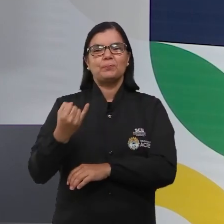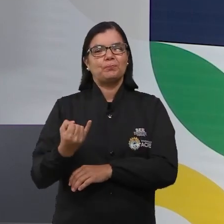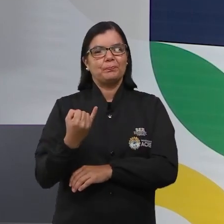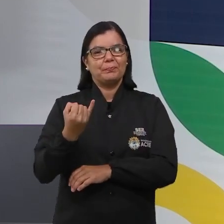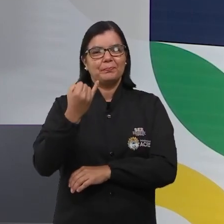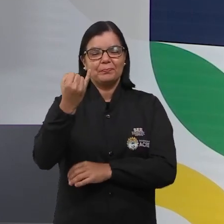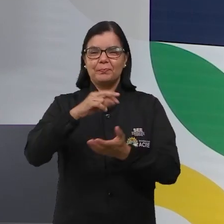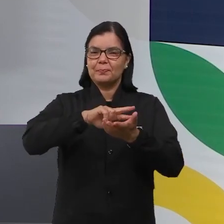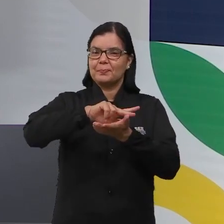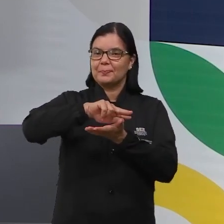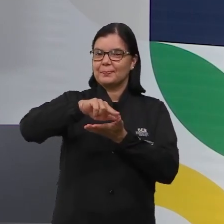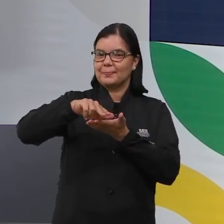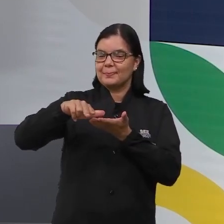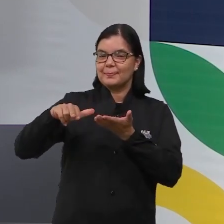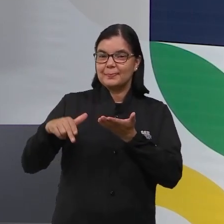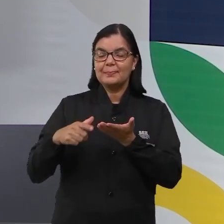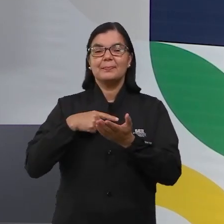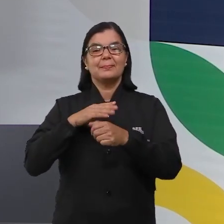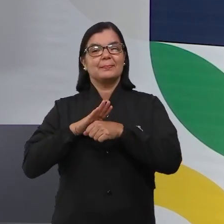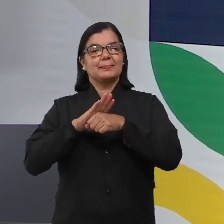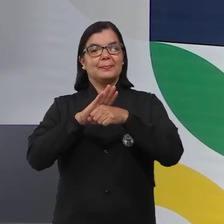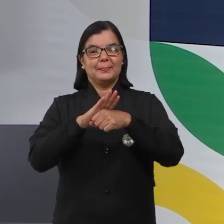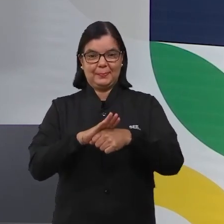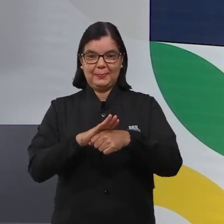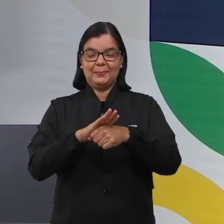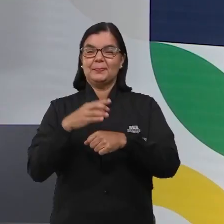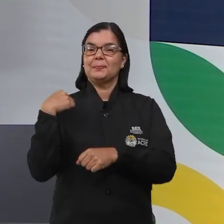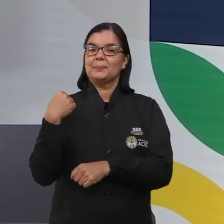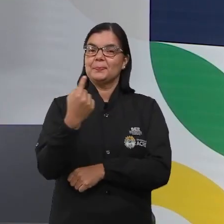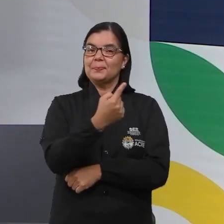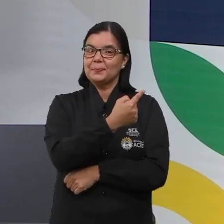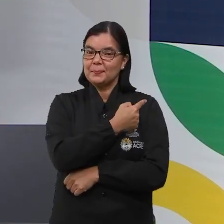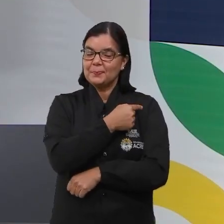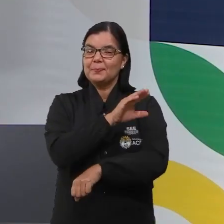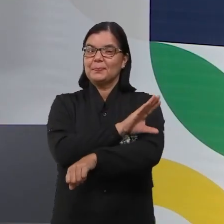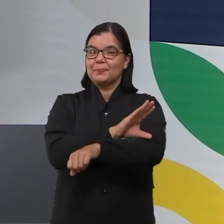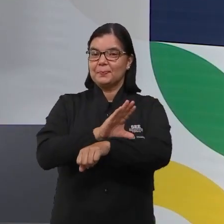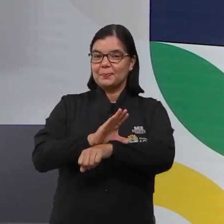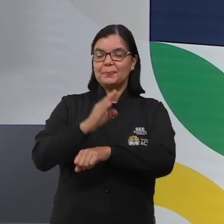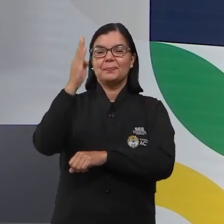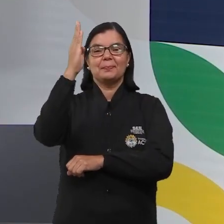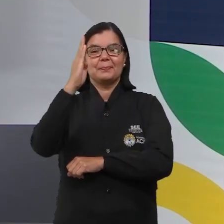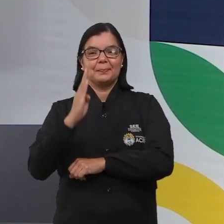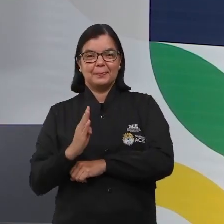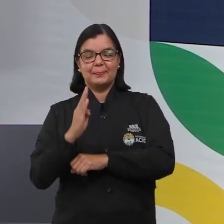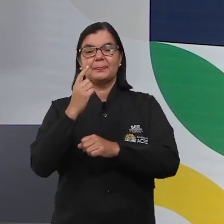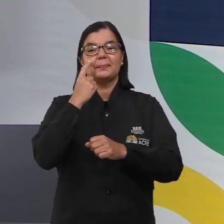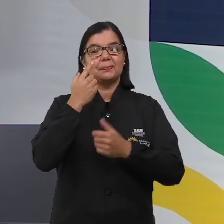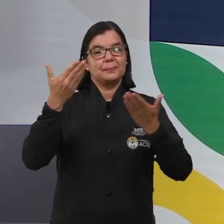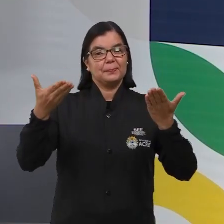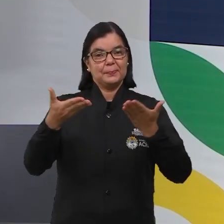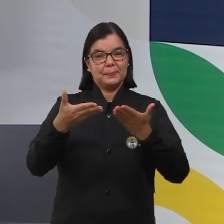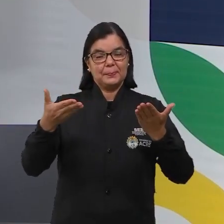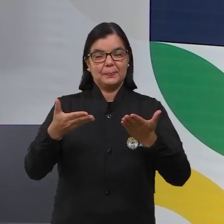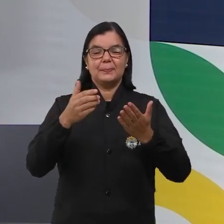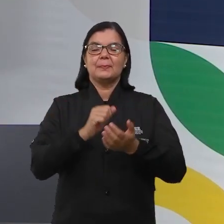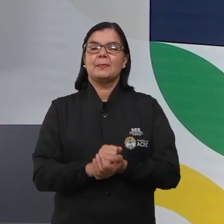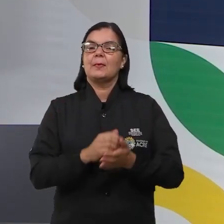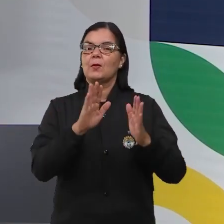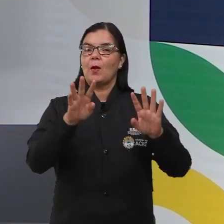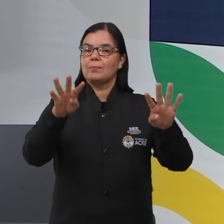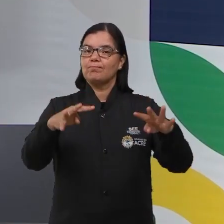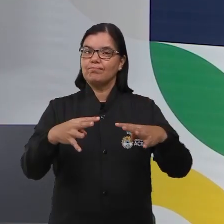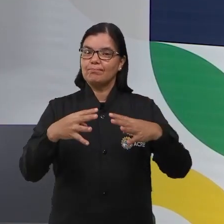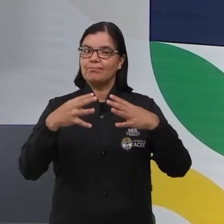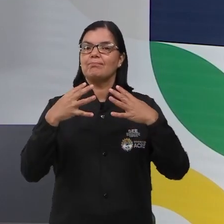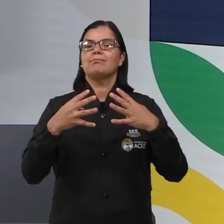tão diversa e que contribui tanto com a nossa cultura brasileira. É isso que nós vamos falar na aula de hoje. Eu já quero chamar